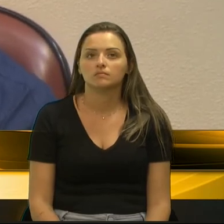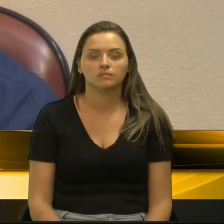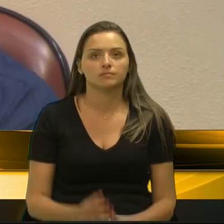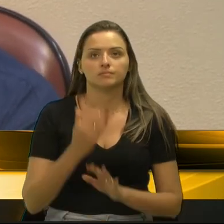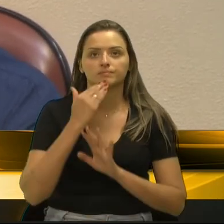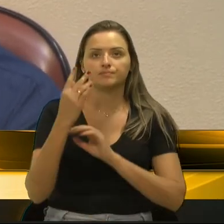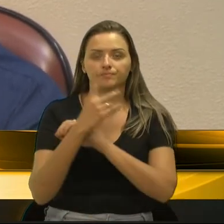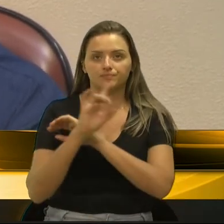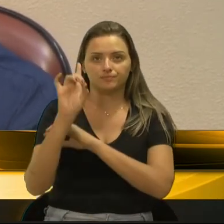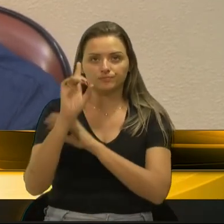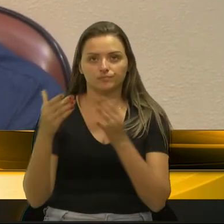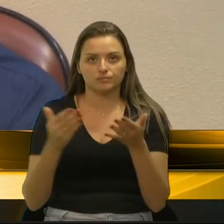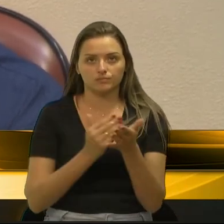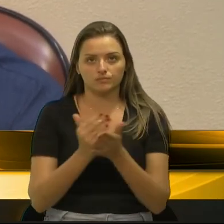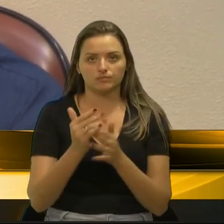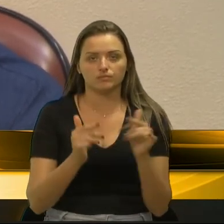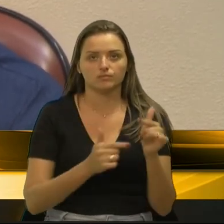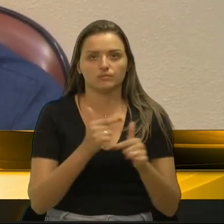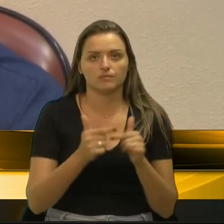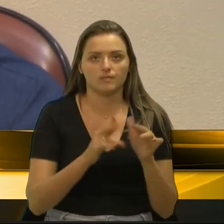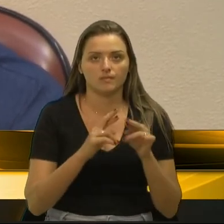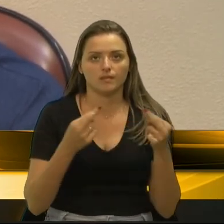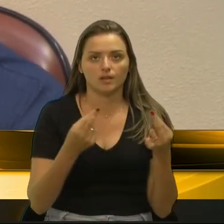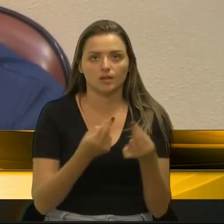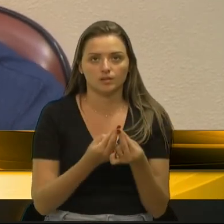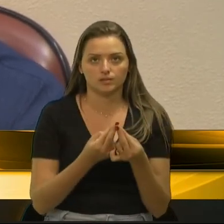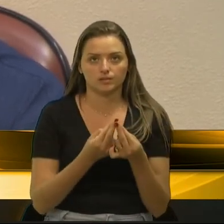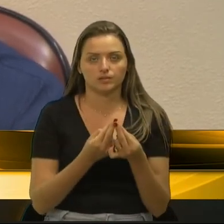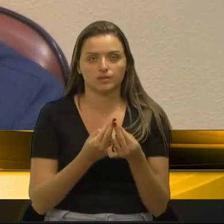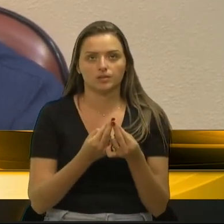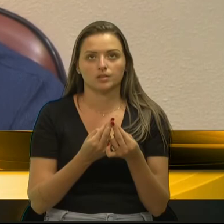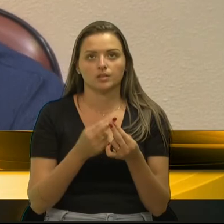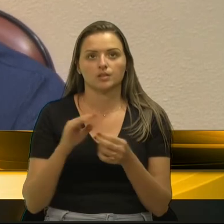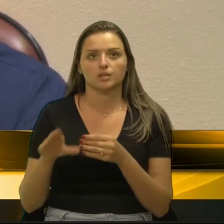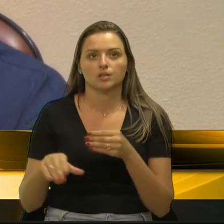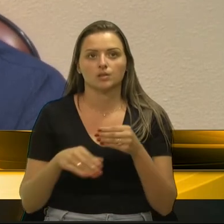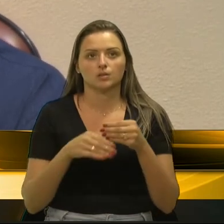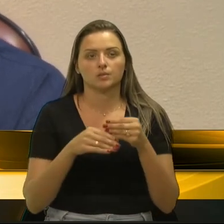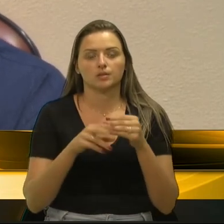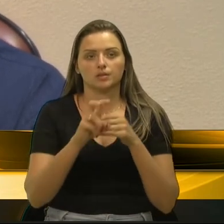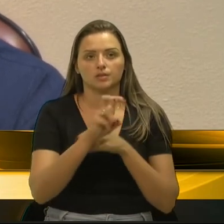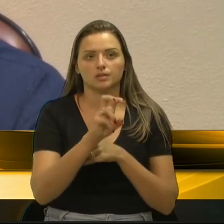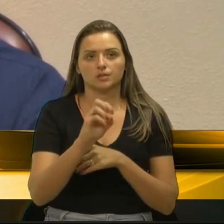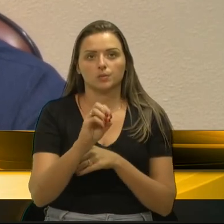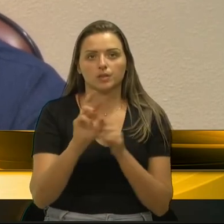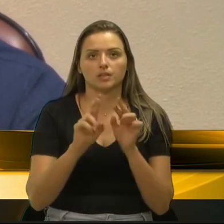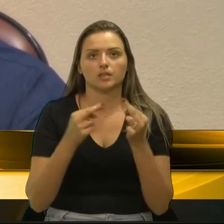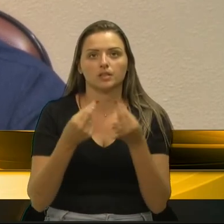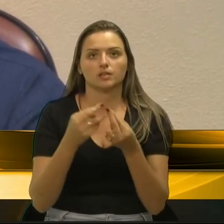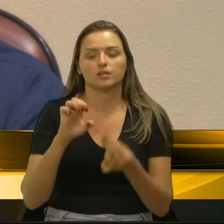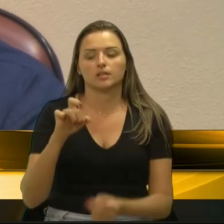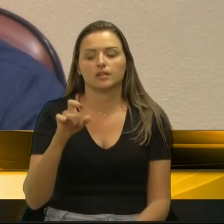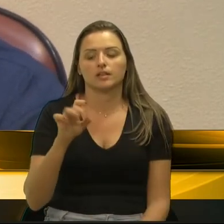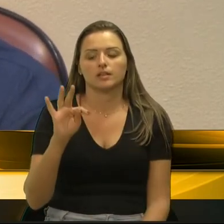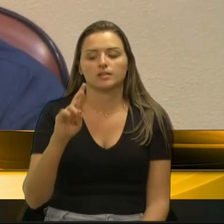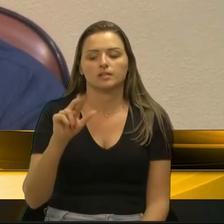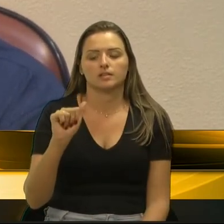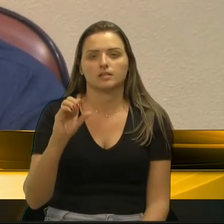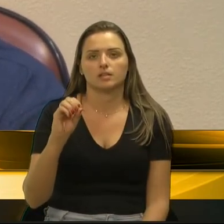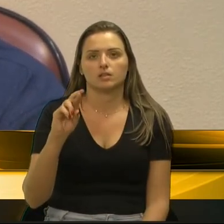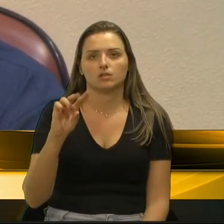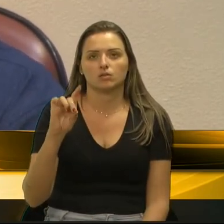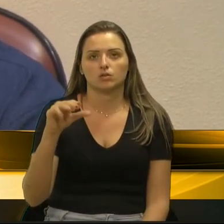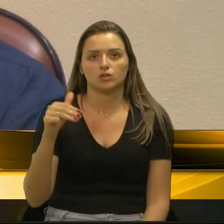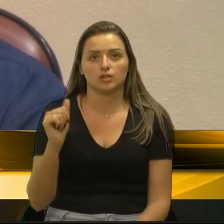invocando a proteção de Deus, declaro abertos os trabalhos da presente sessão, esta que é a 50ª sessão extraordinária da